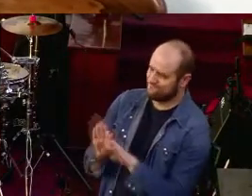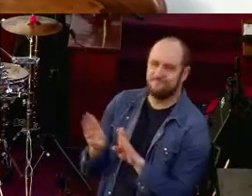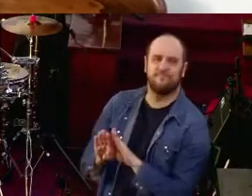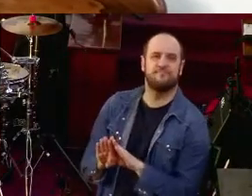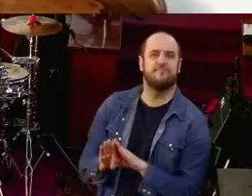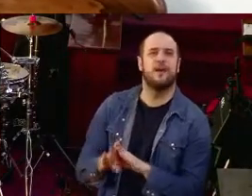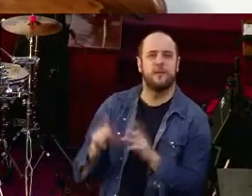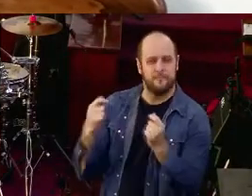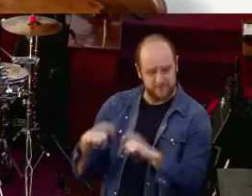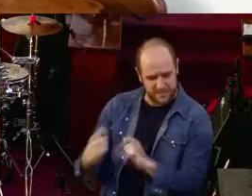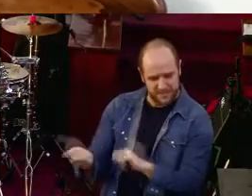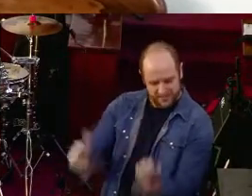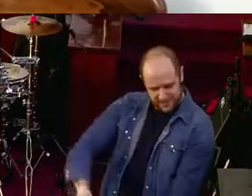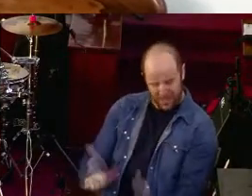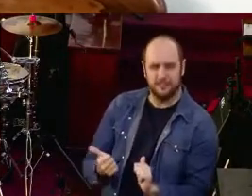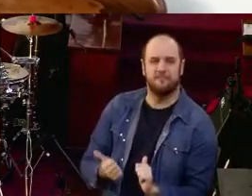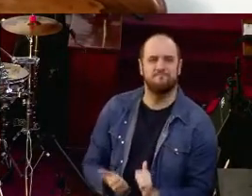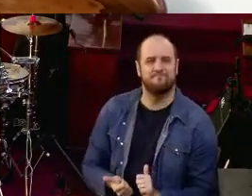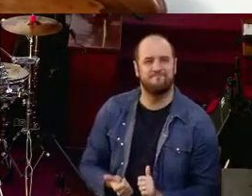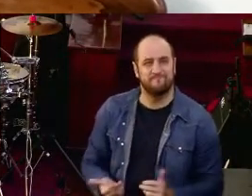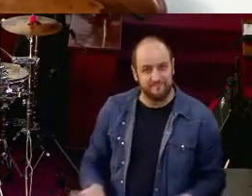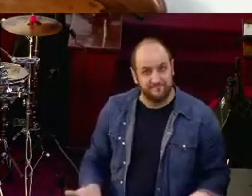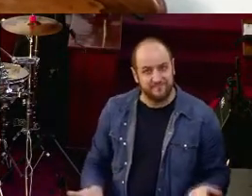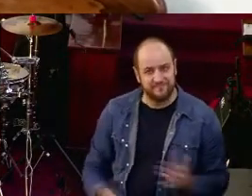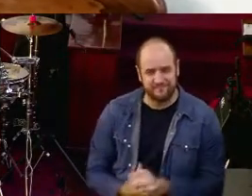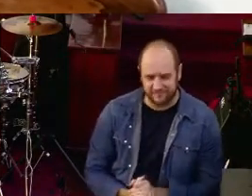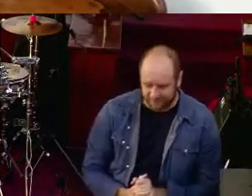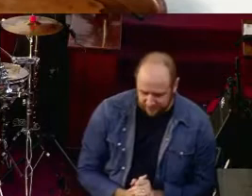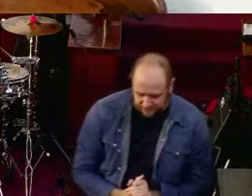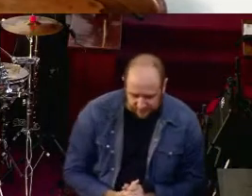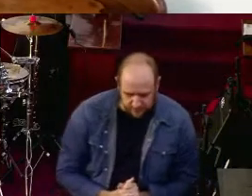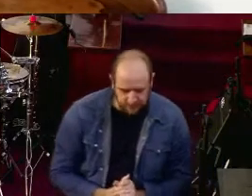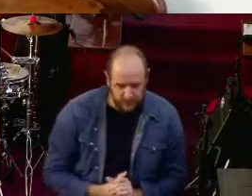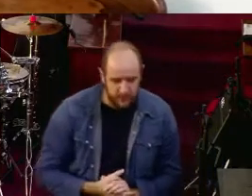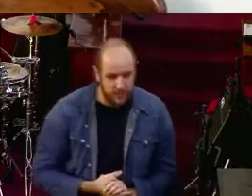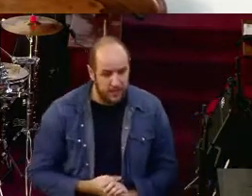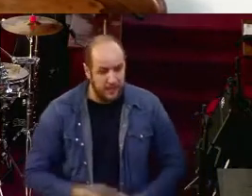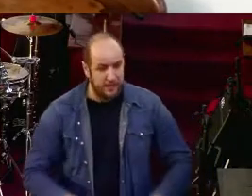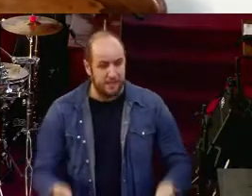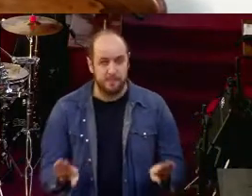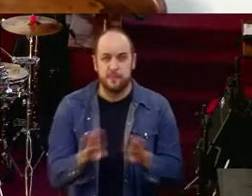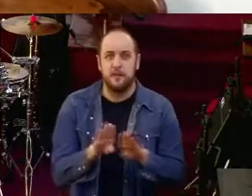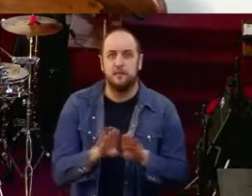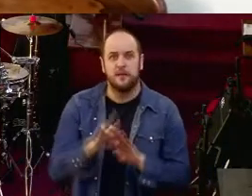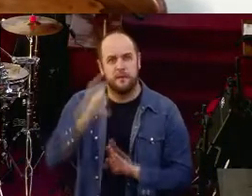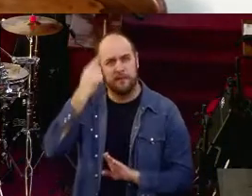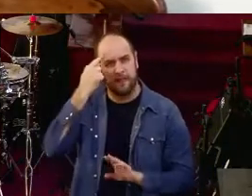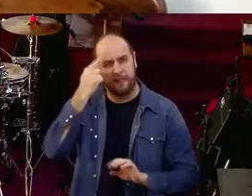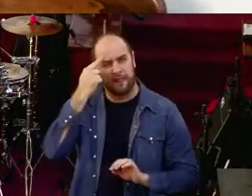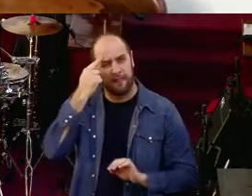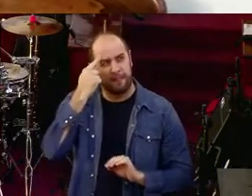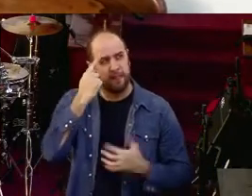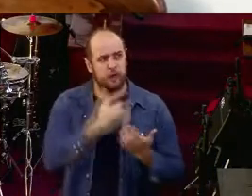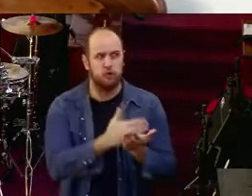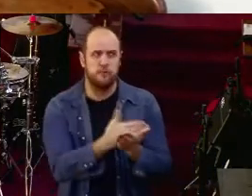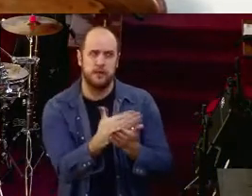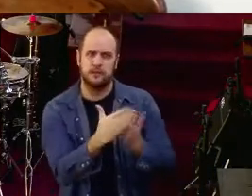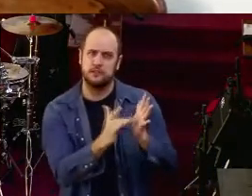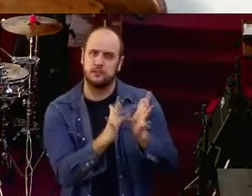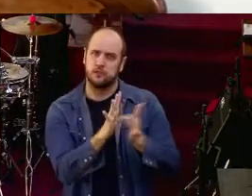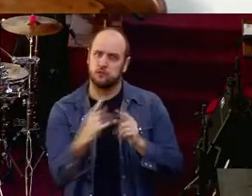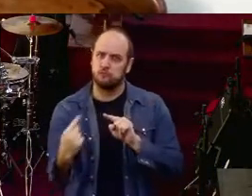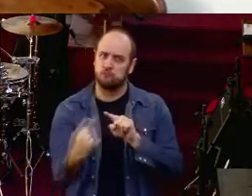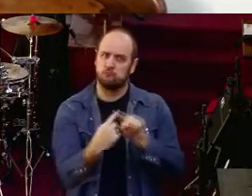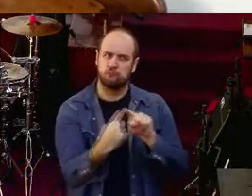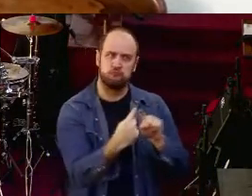batismo. E, claro, um comissionamento a partir de Jesus se identificar, ou da